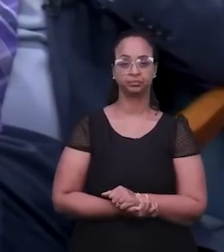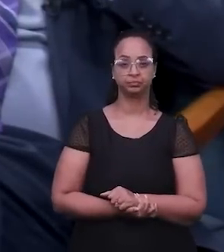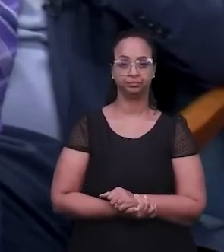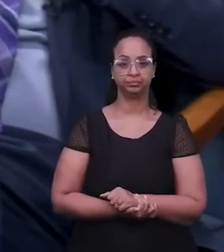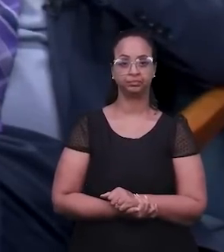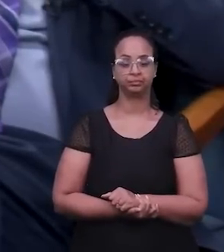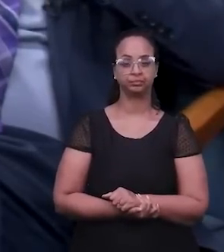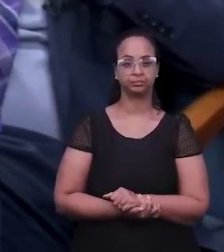igreja.